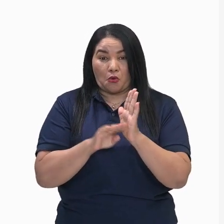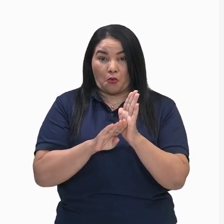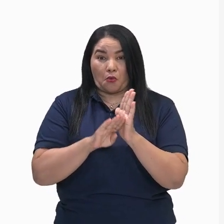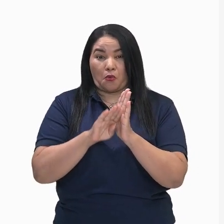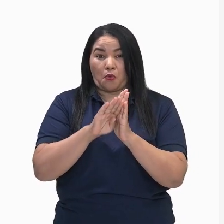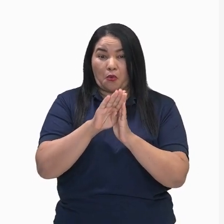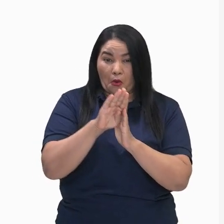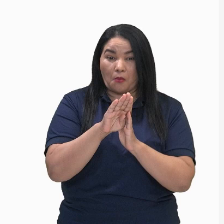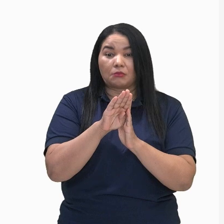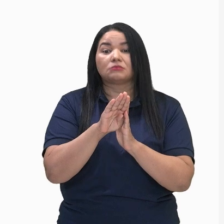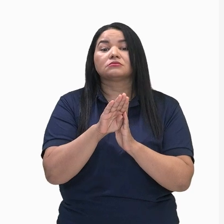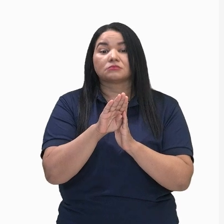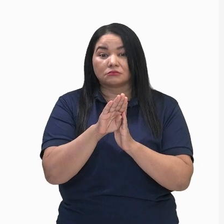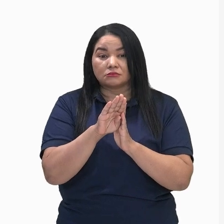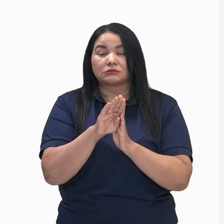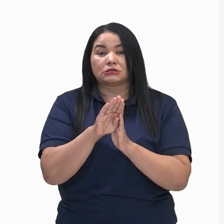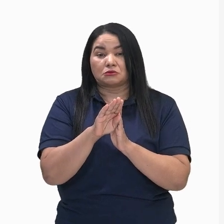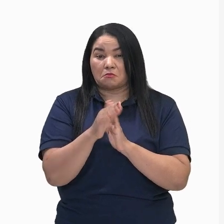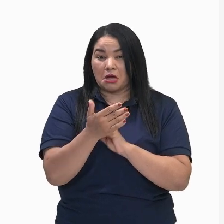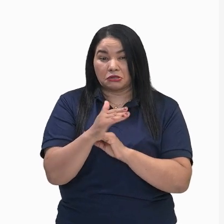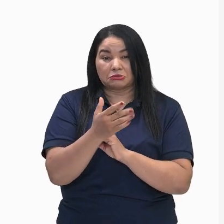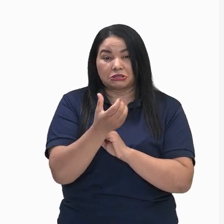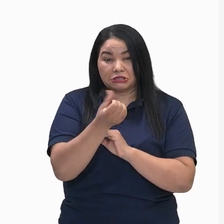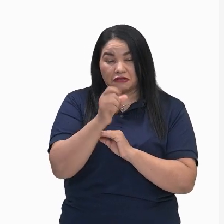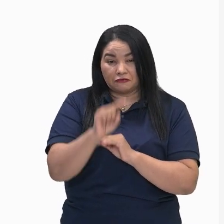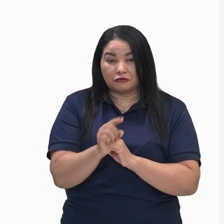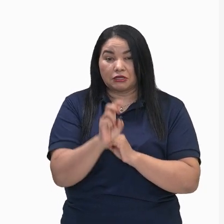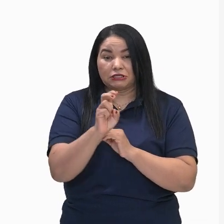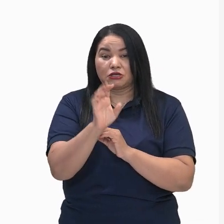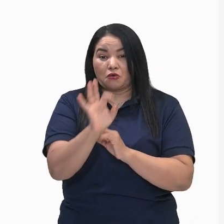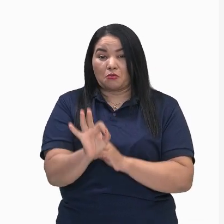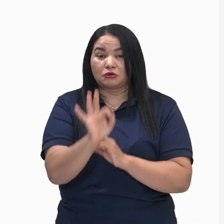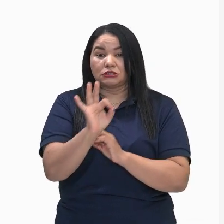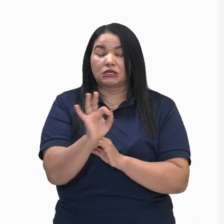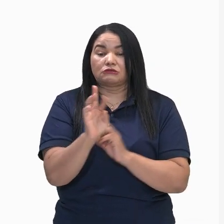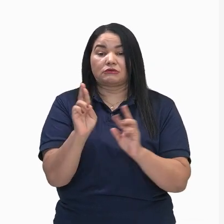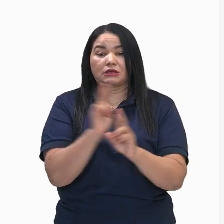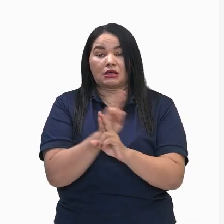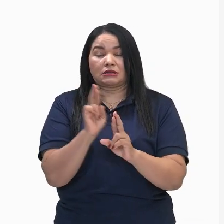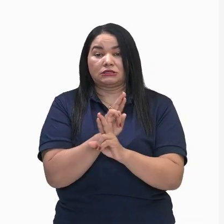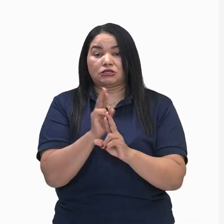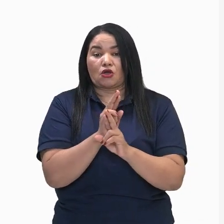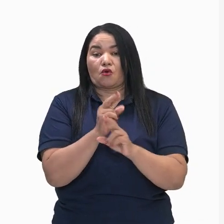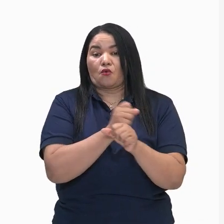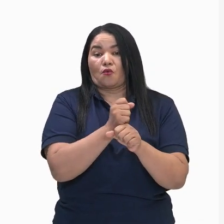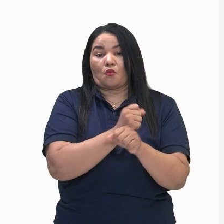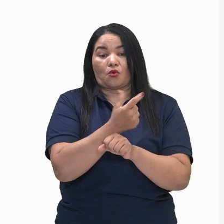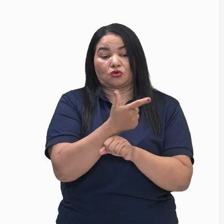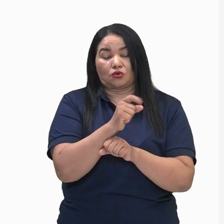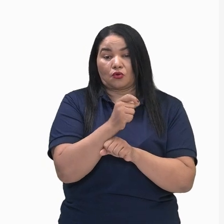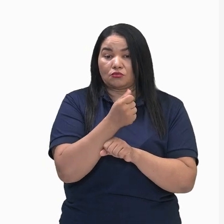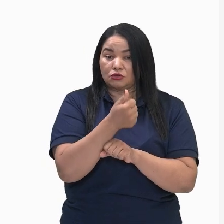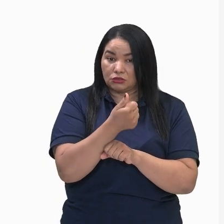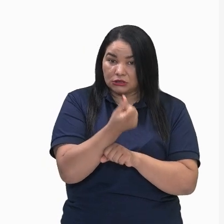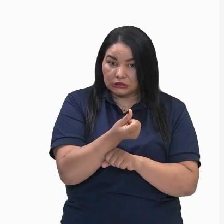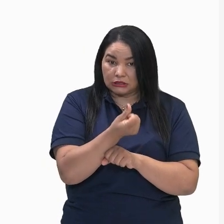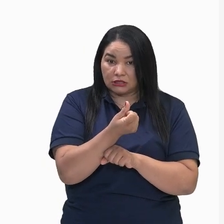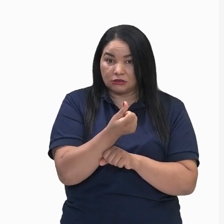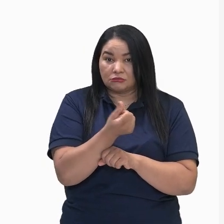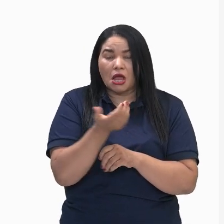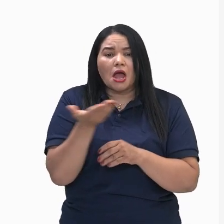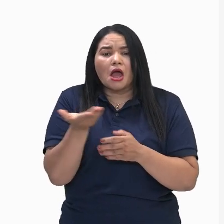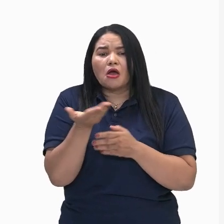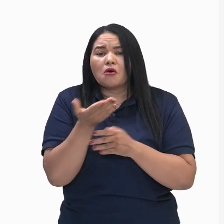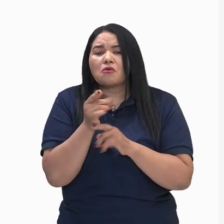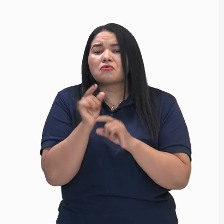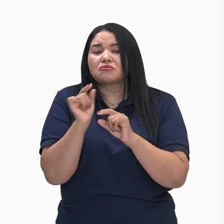tendo ocorrido um aumento de 6,5% em relação a 2016. O que estamos